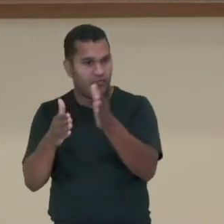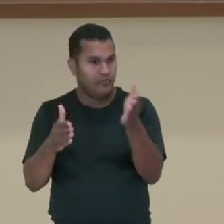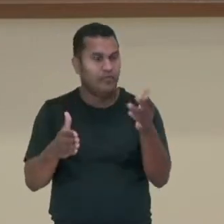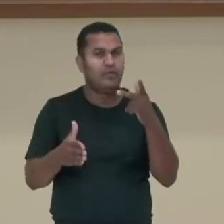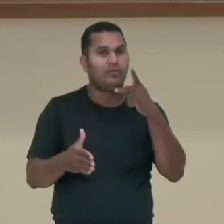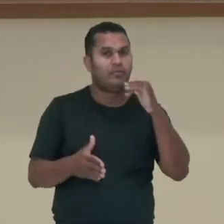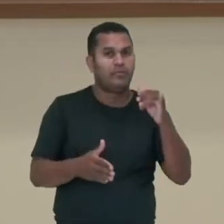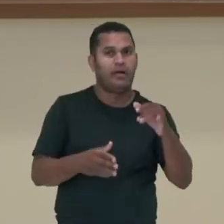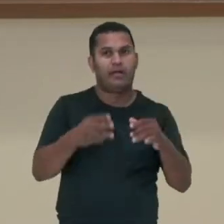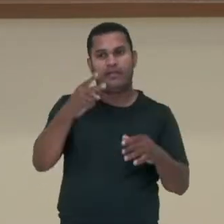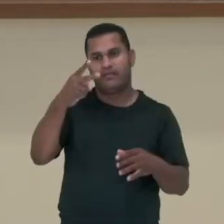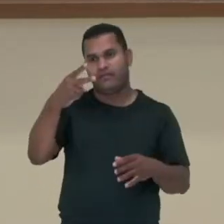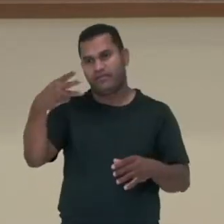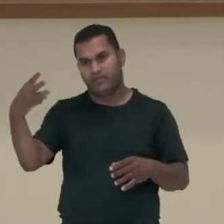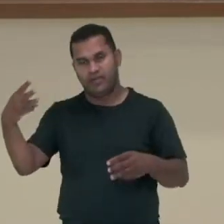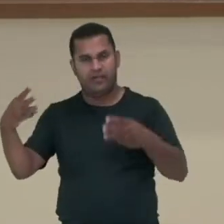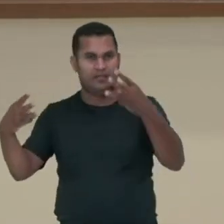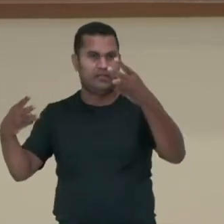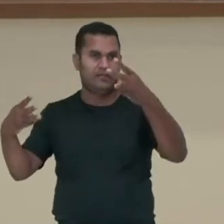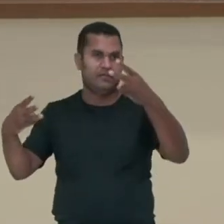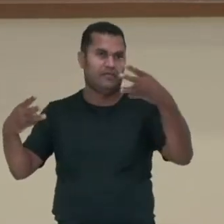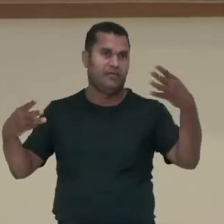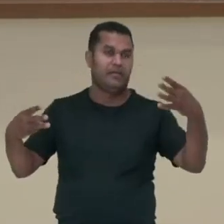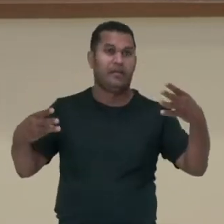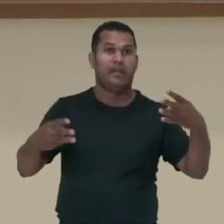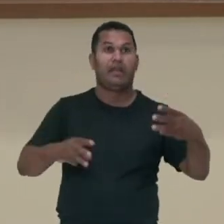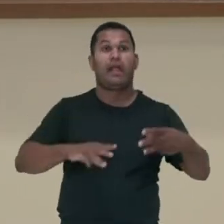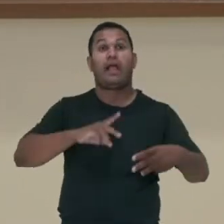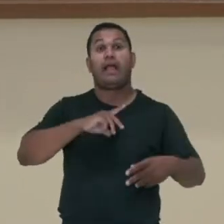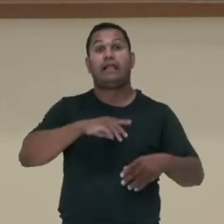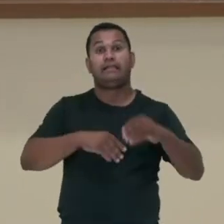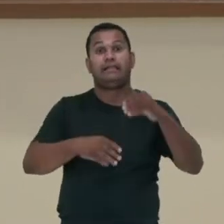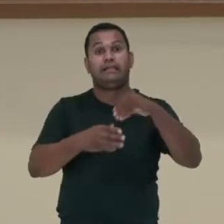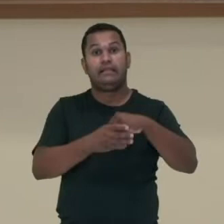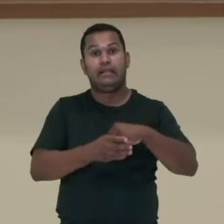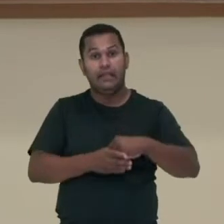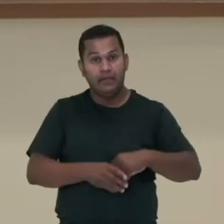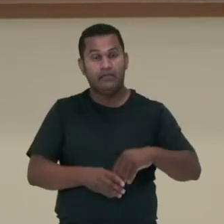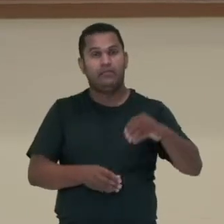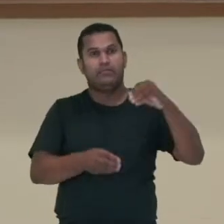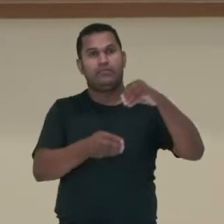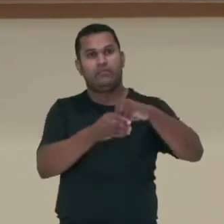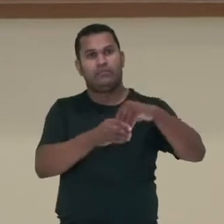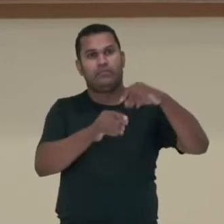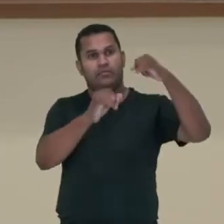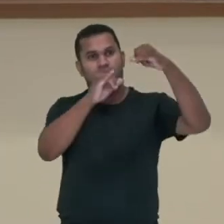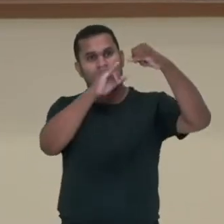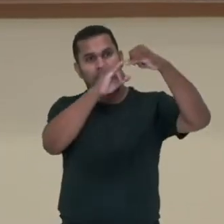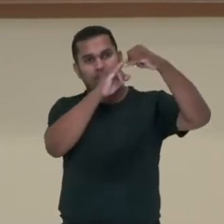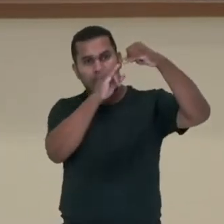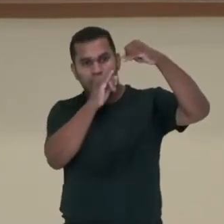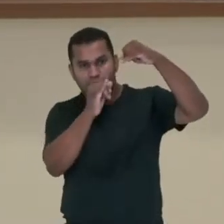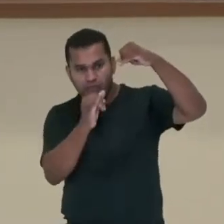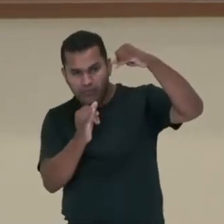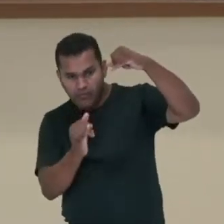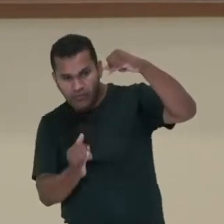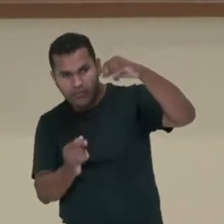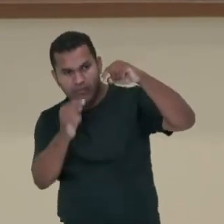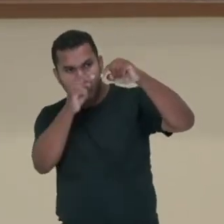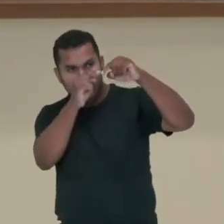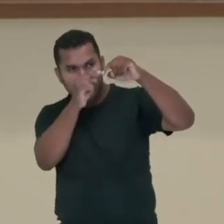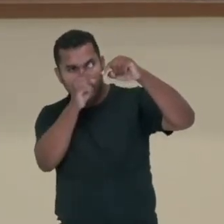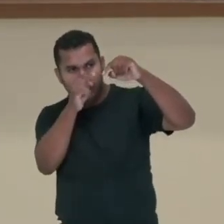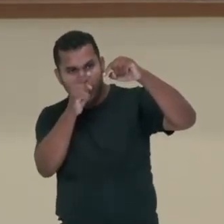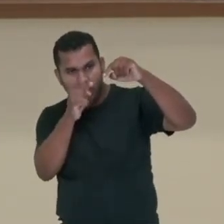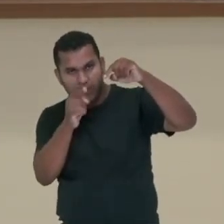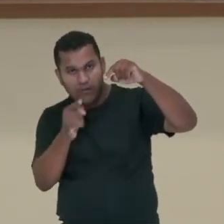proteínas, histonas e tudo mais. Existem trechos que sintetizam uma determinada informação, ok? Então, nos